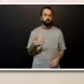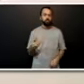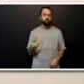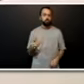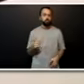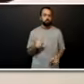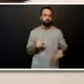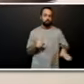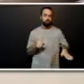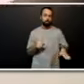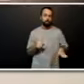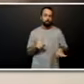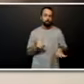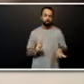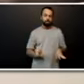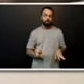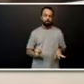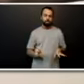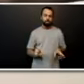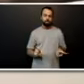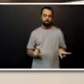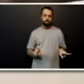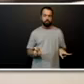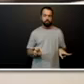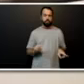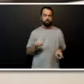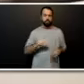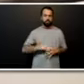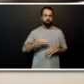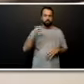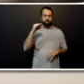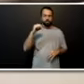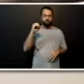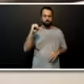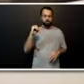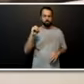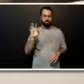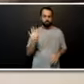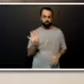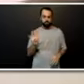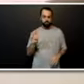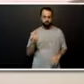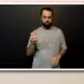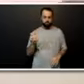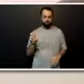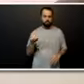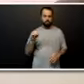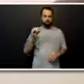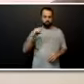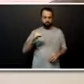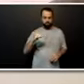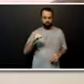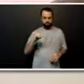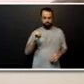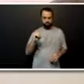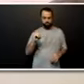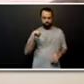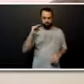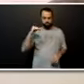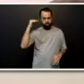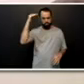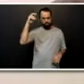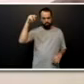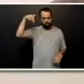Do menos 5 até o 0, 5, do 0 até o